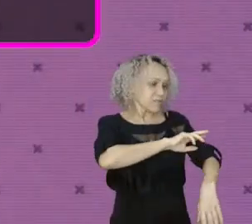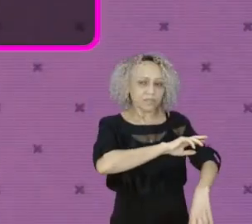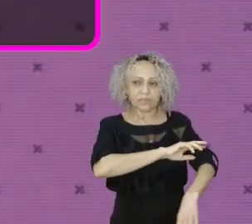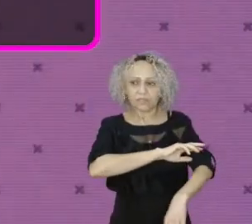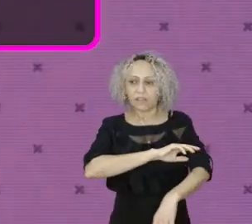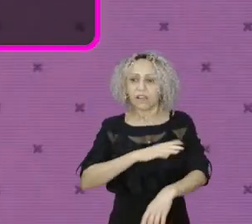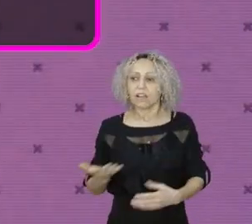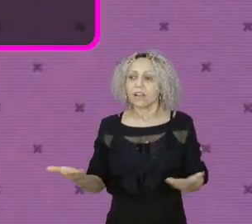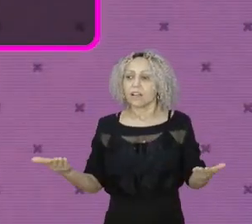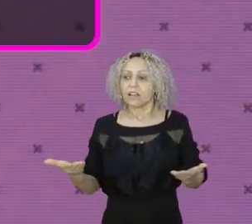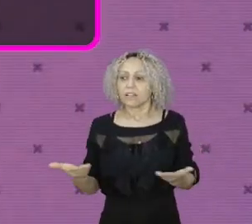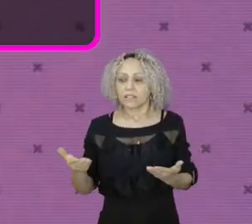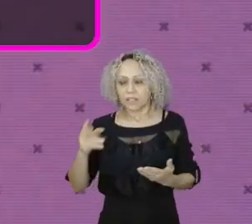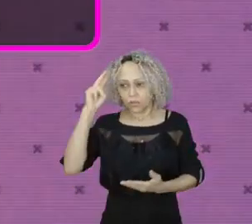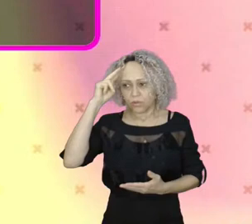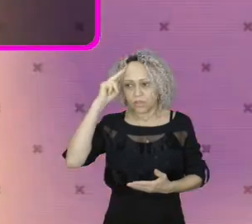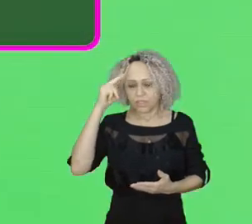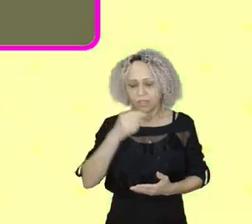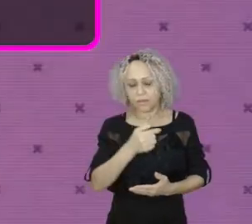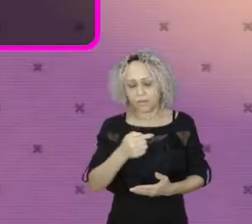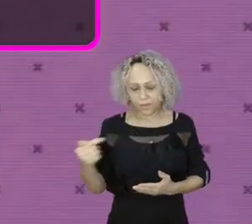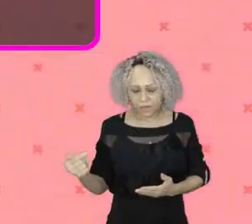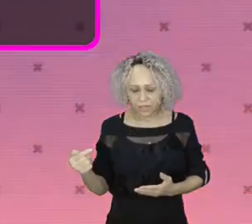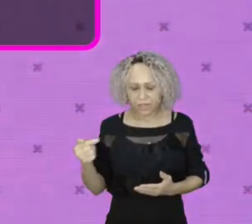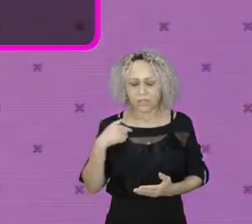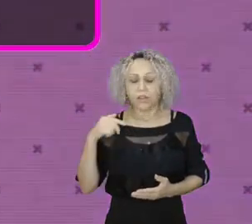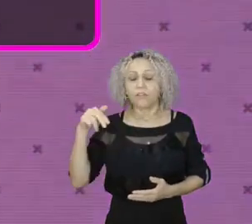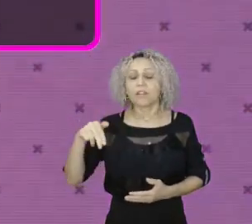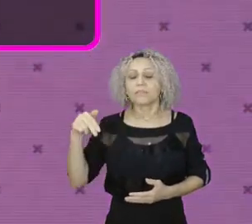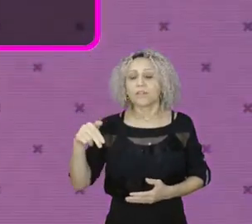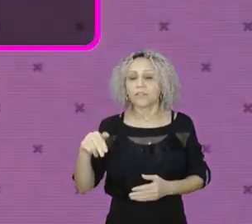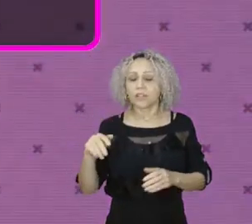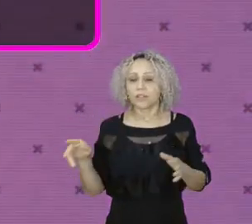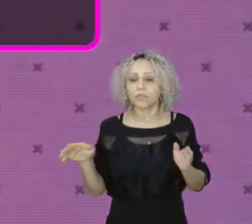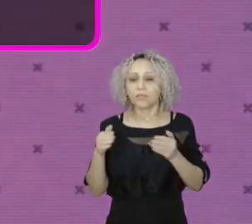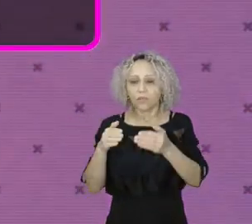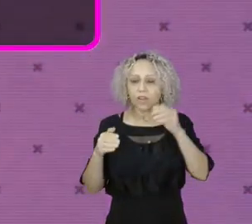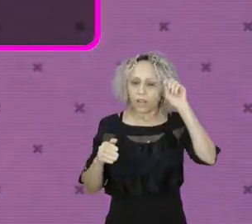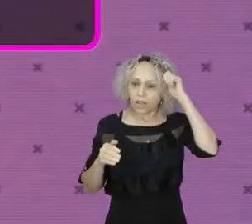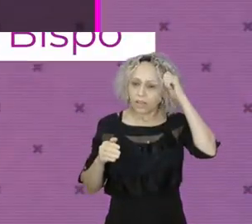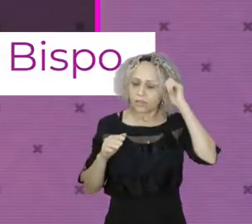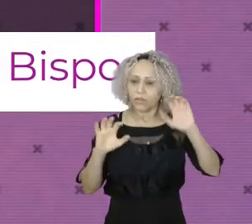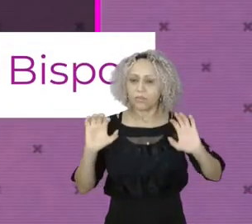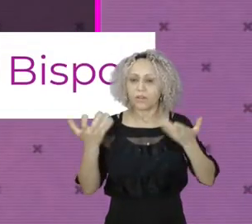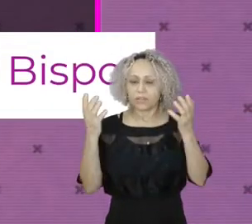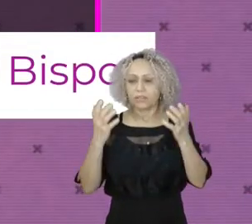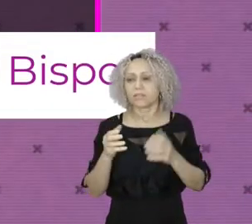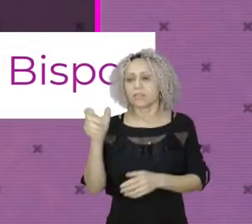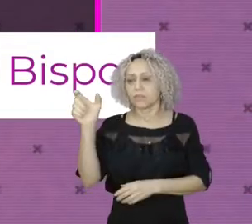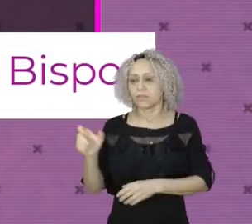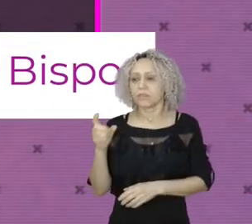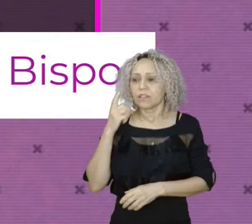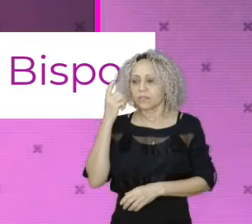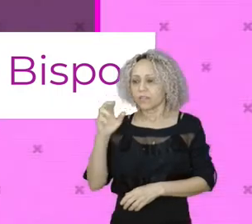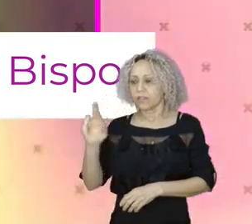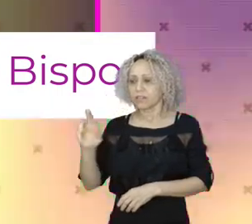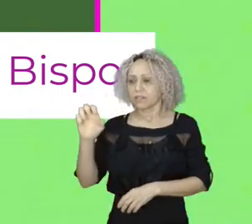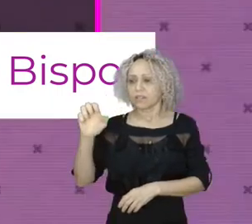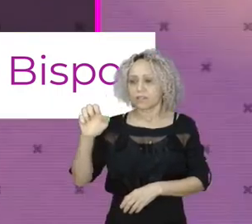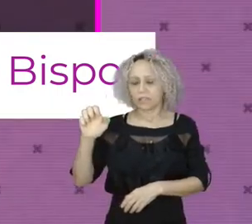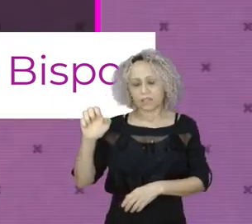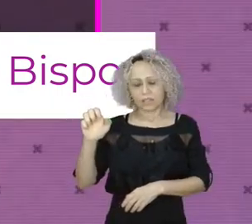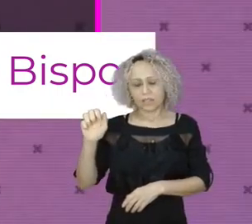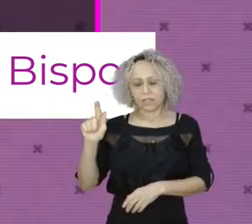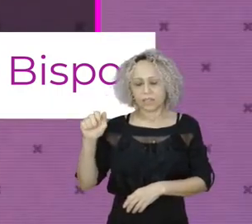Nesta segunda semana em que abordamos o Novembro Negro, recebemos a deputada federal pelo PT do Rio Grande do Sul, Reginete Bispo,